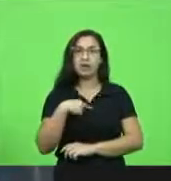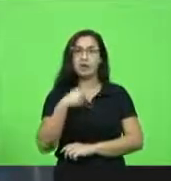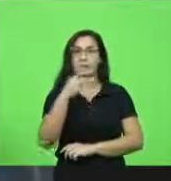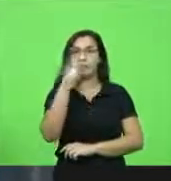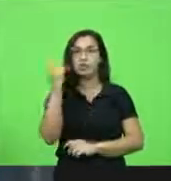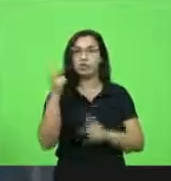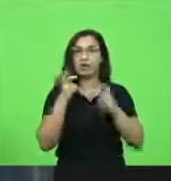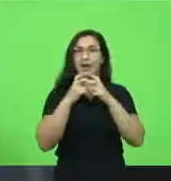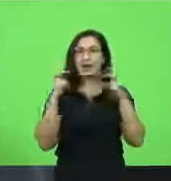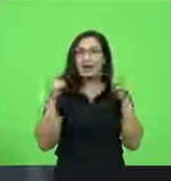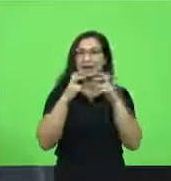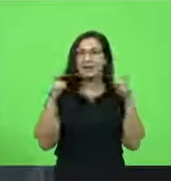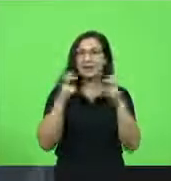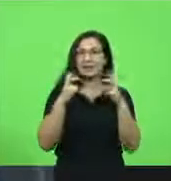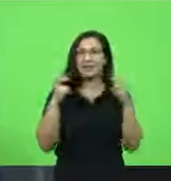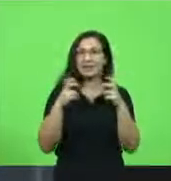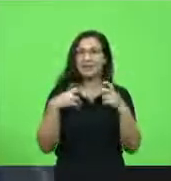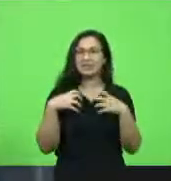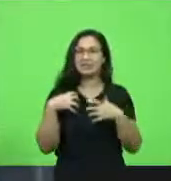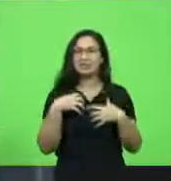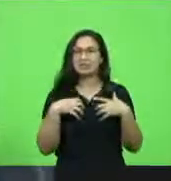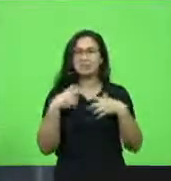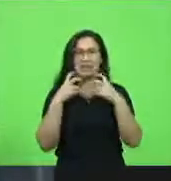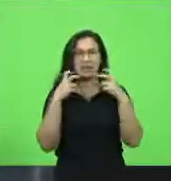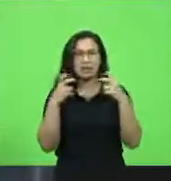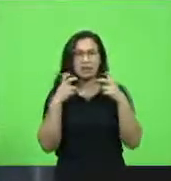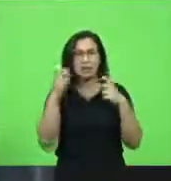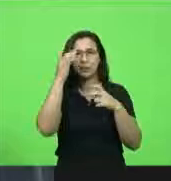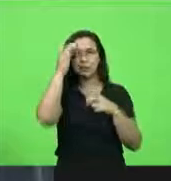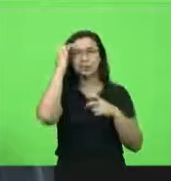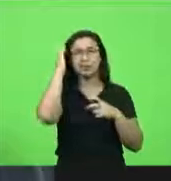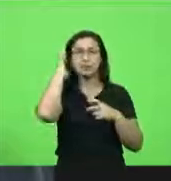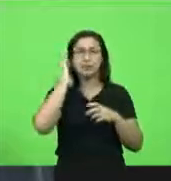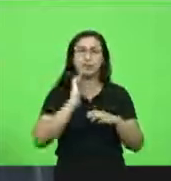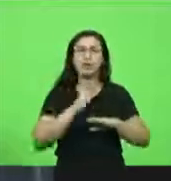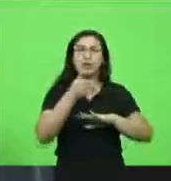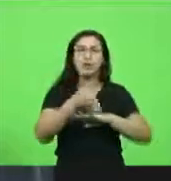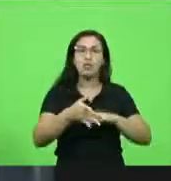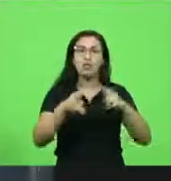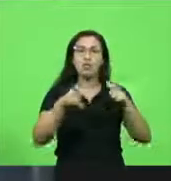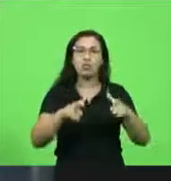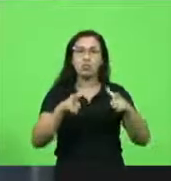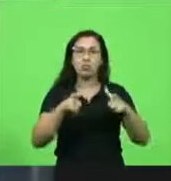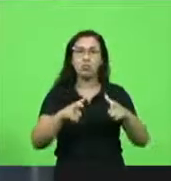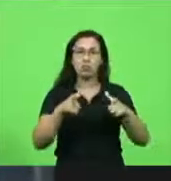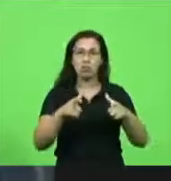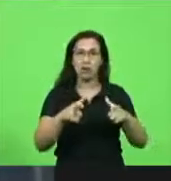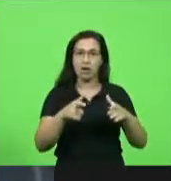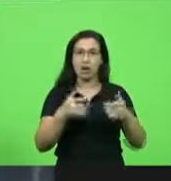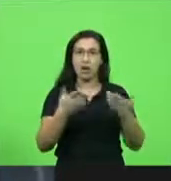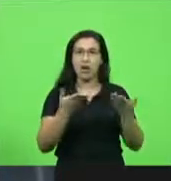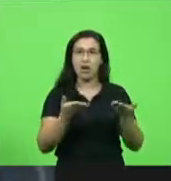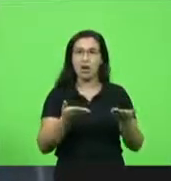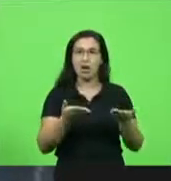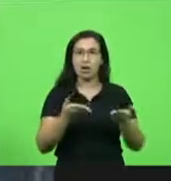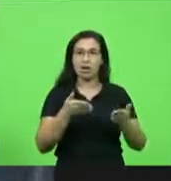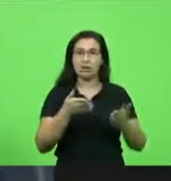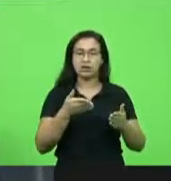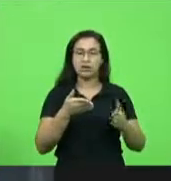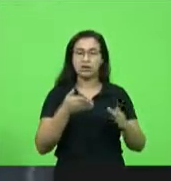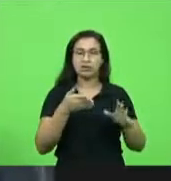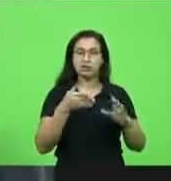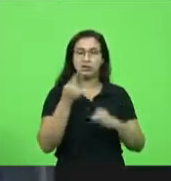dias gritando, um gemido, um grito, e eles foram sondando quando os donos da casa se aprecataram, eles já estavam dentro, e realmente tinha